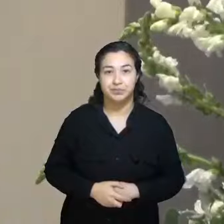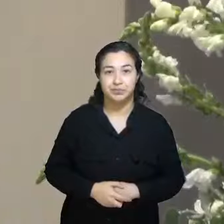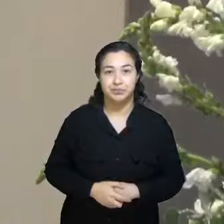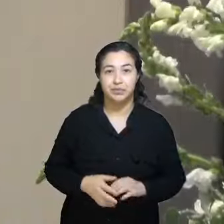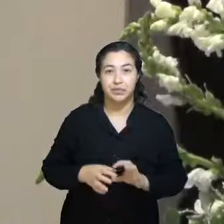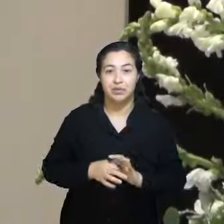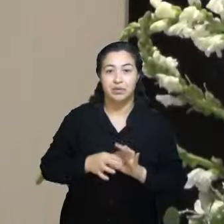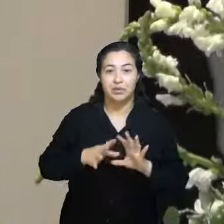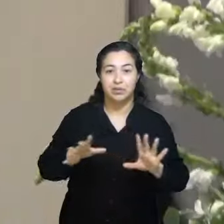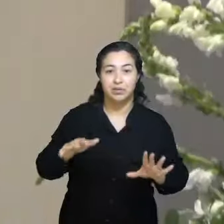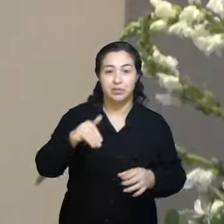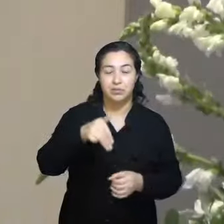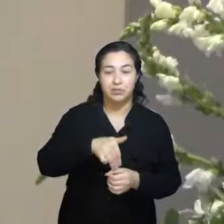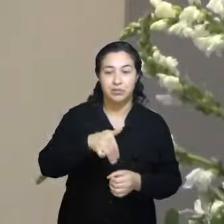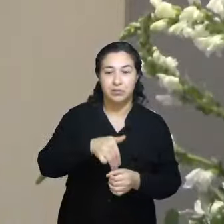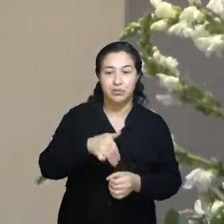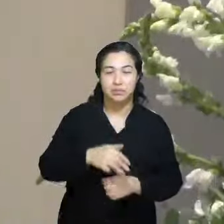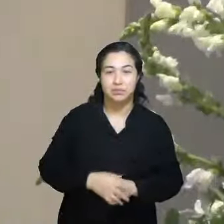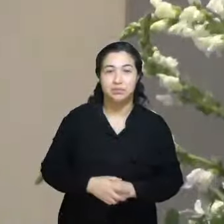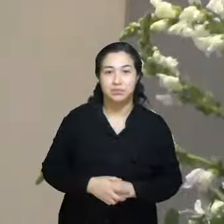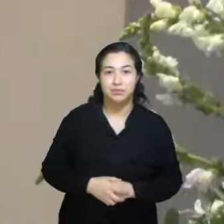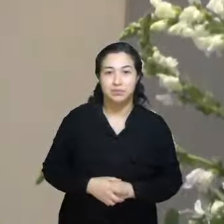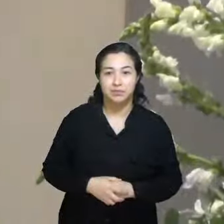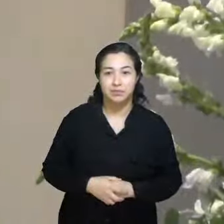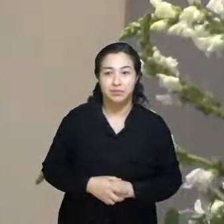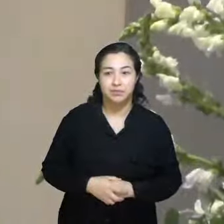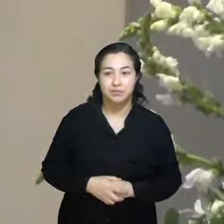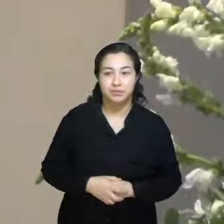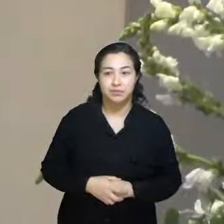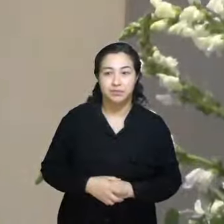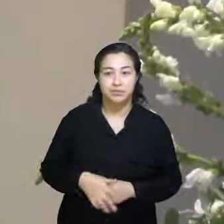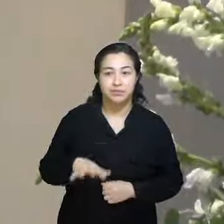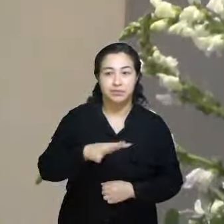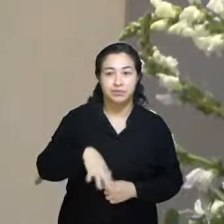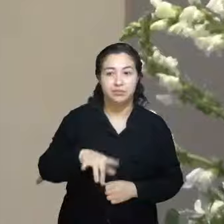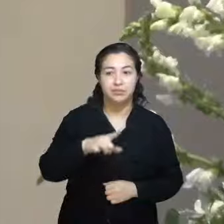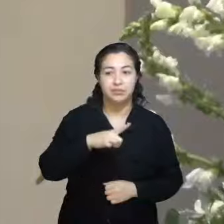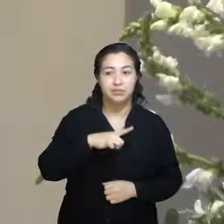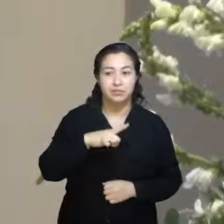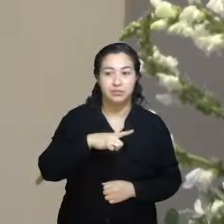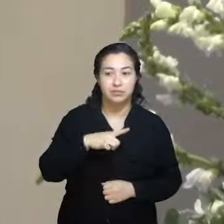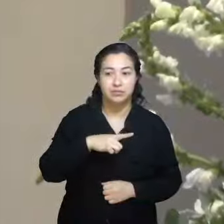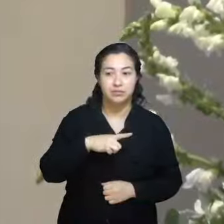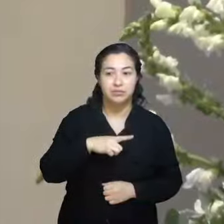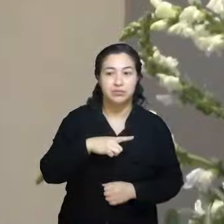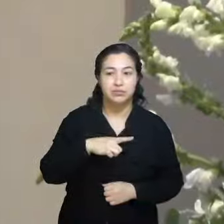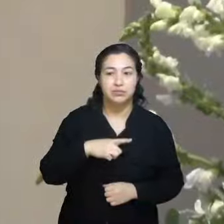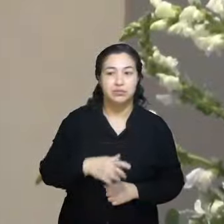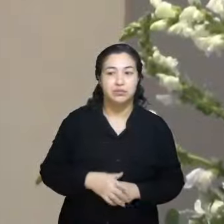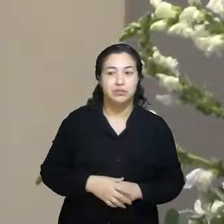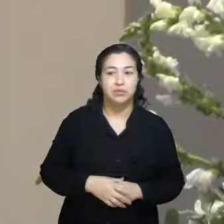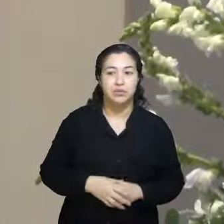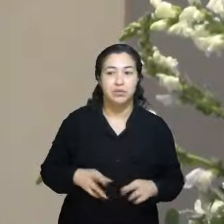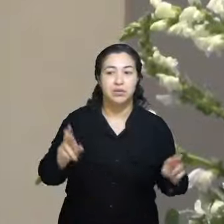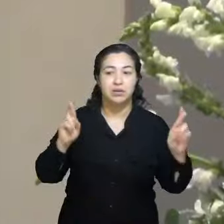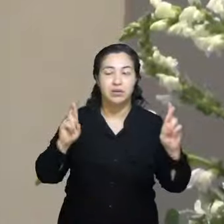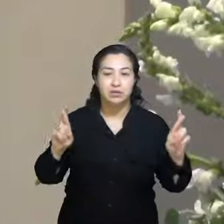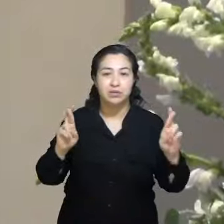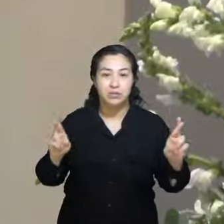Municipal em dimensão suficiente para atender no limite das expectativas da sociedade